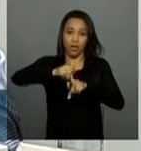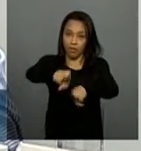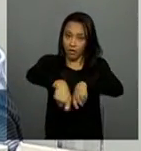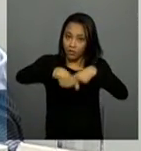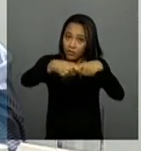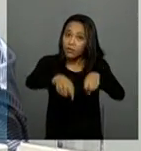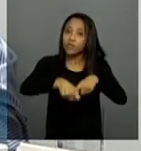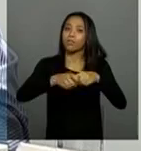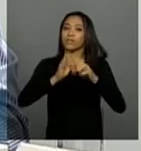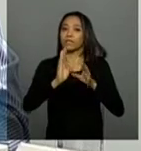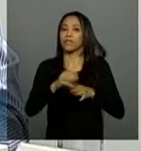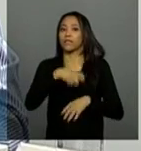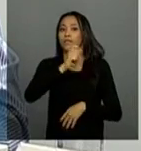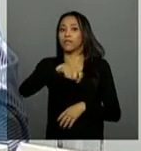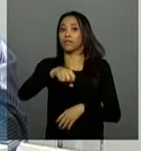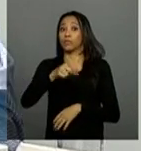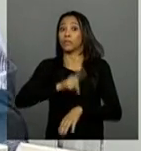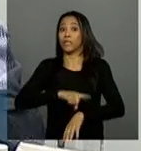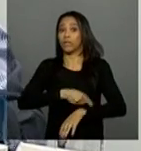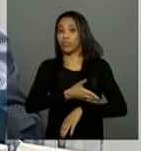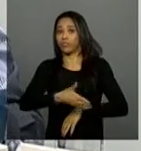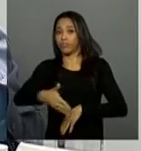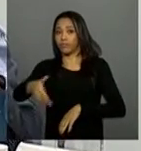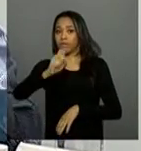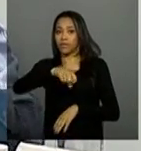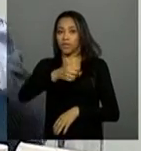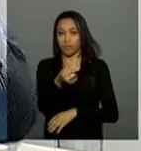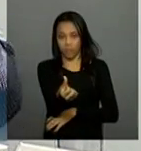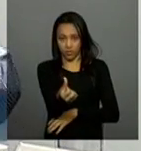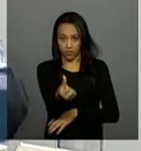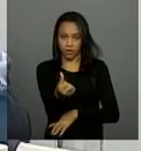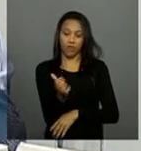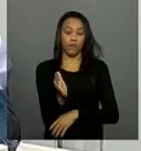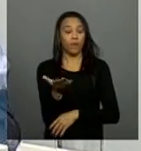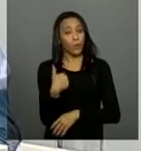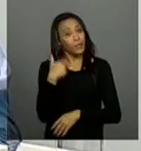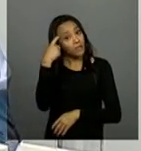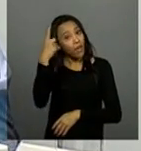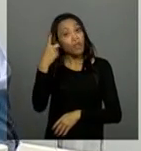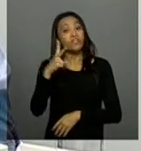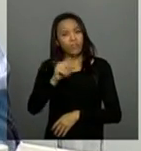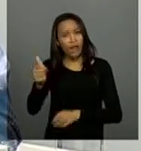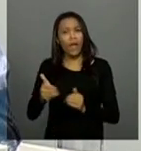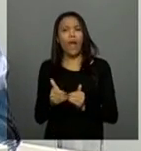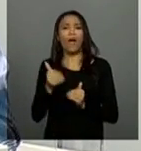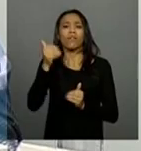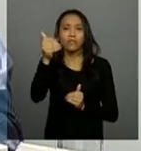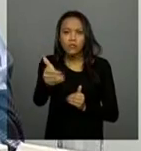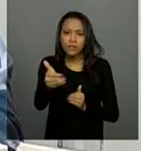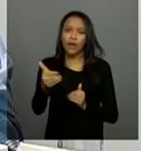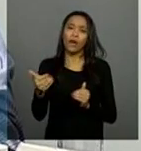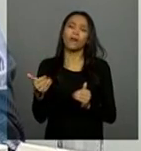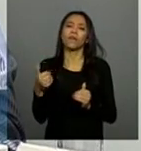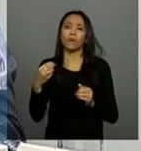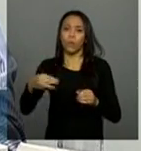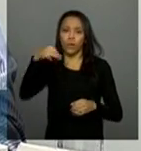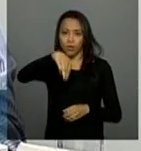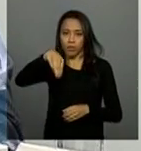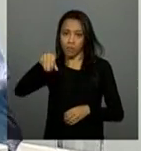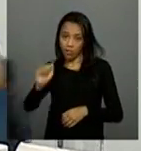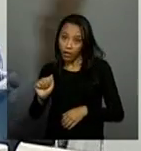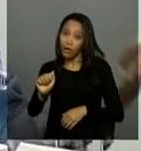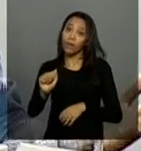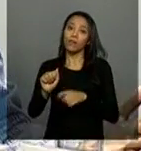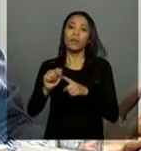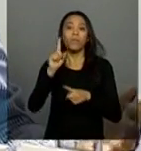rural, em 6 meses. Tá? O ideal, quer dizer, que nós vamos procurar avançar daqui para frente quanto ao Ministério do Meio Ambiente, além de concluir